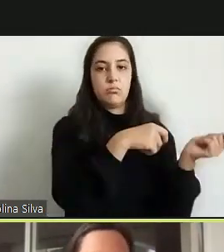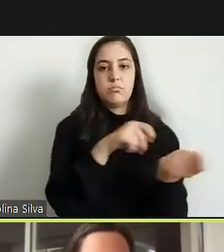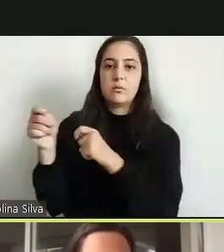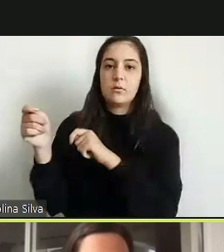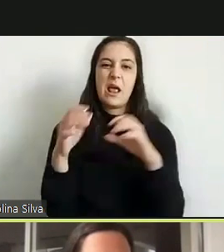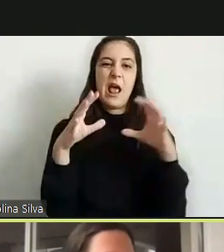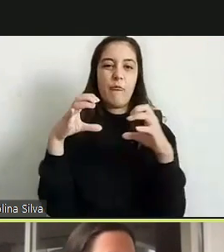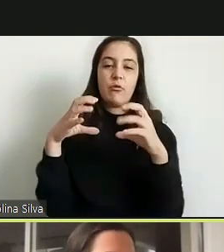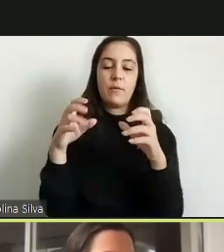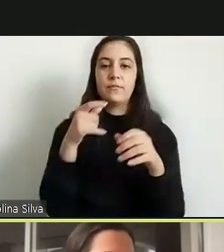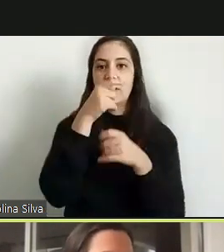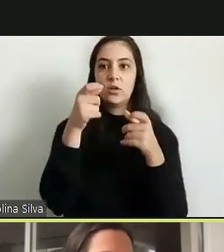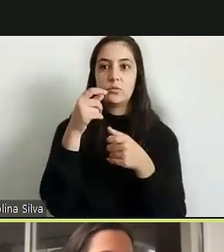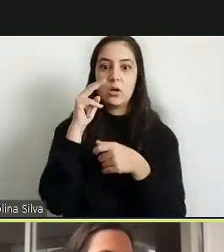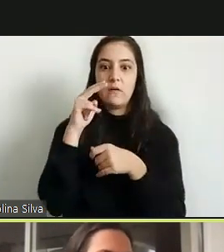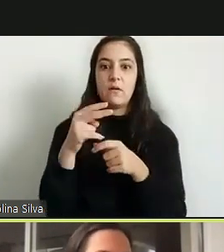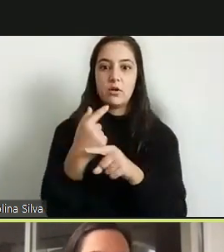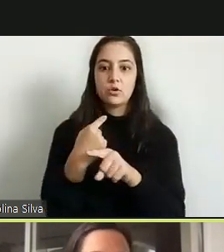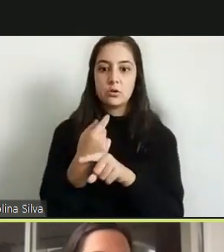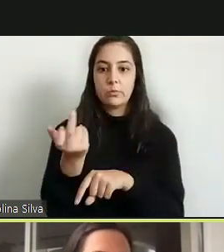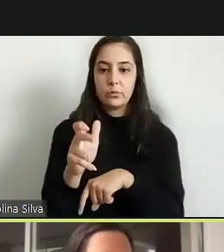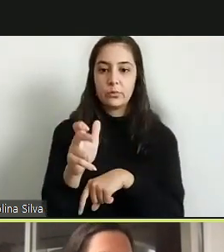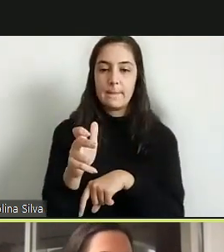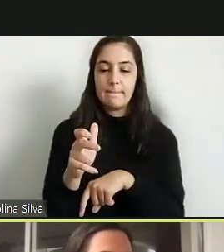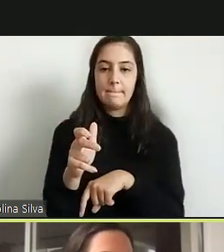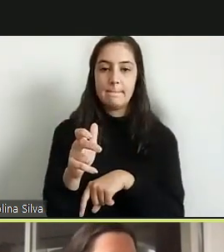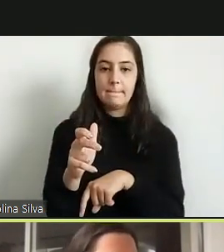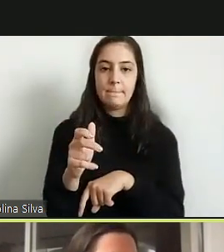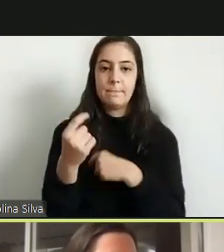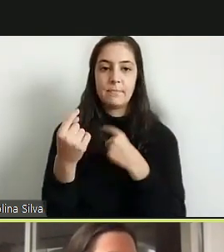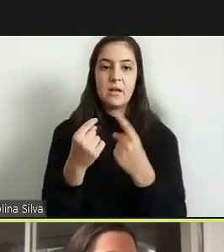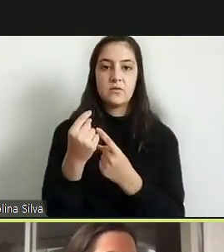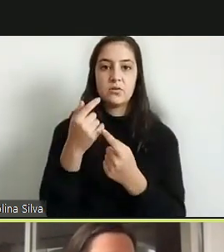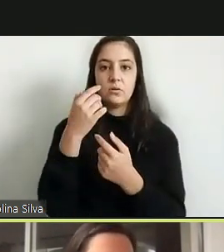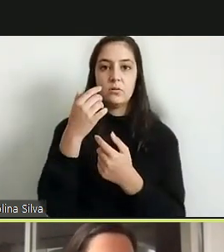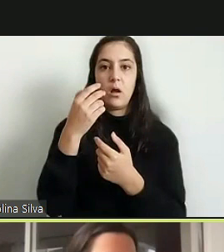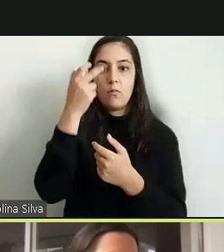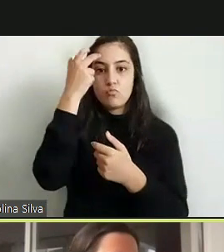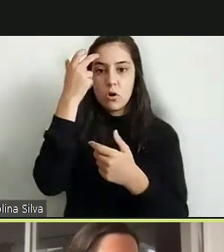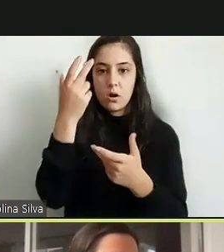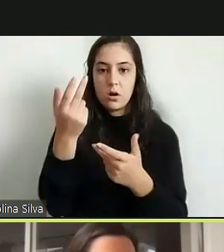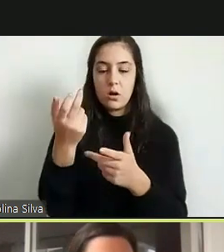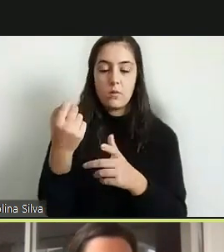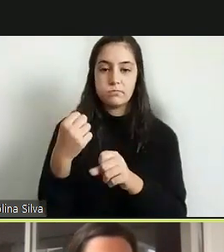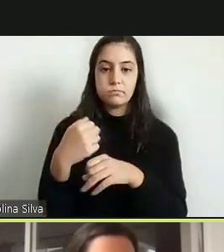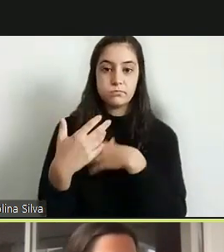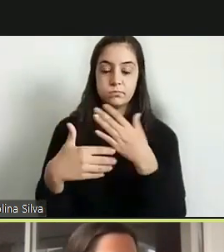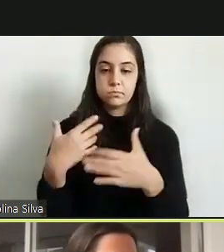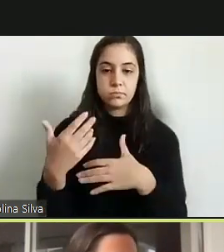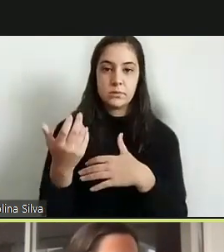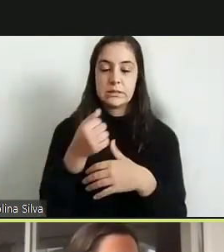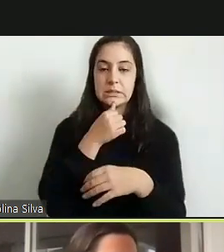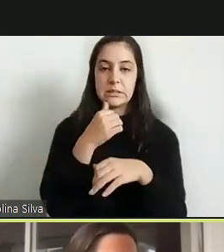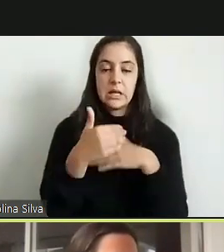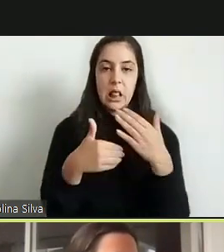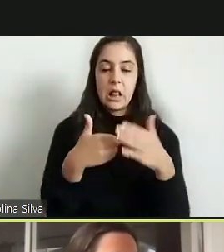quando veem as coisas a acontecer no seu território, é que muitas vezes se apercebem do que é que está a ser